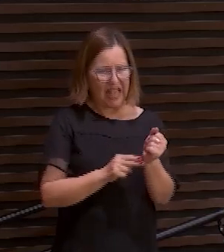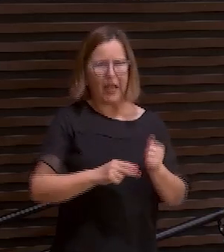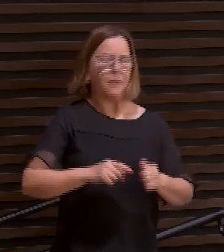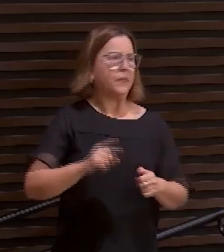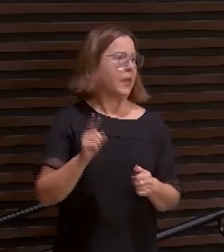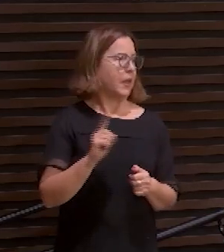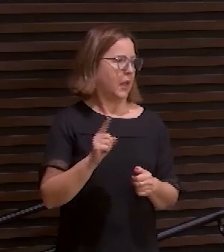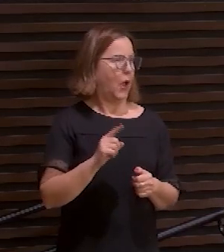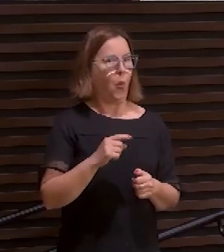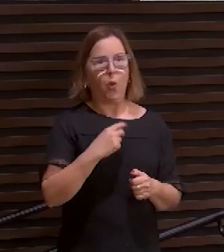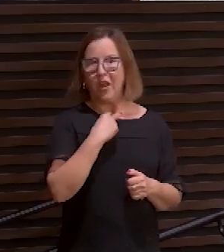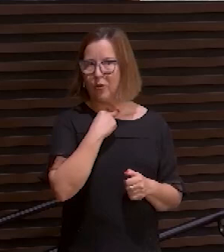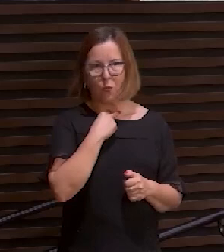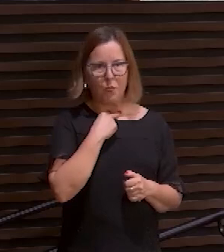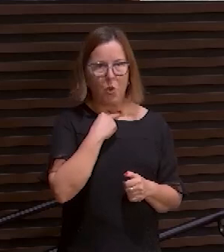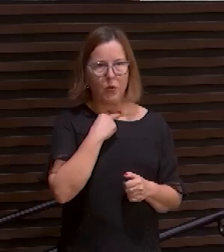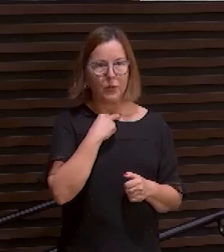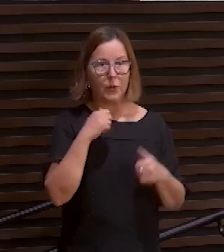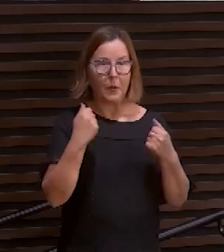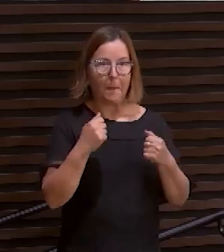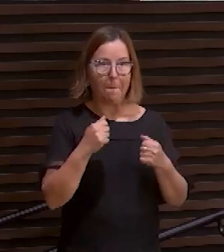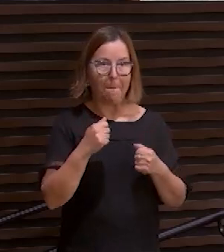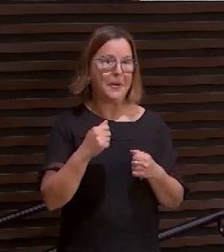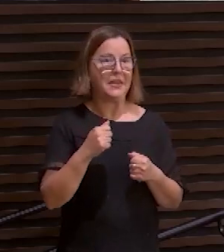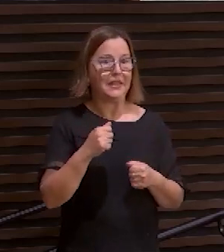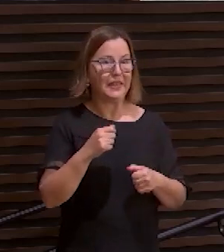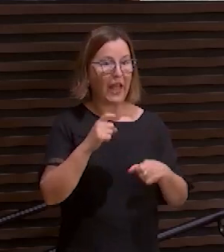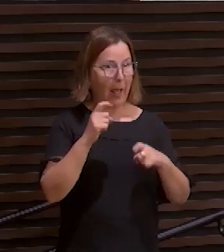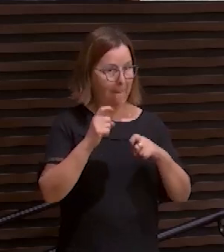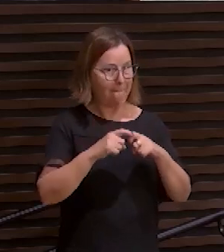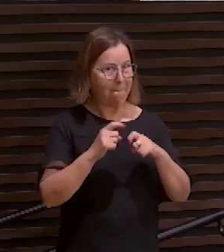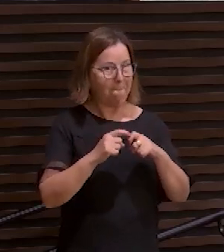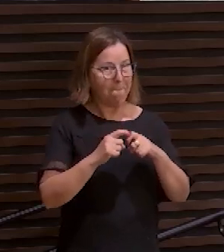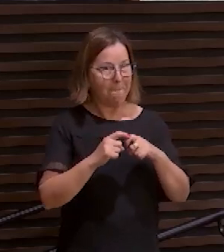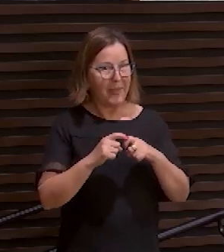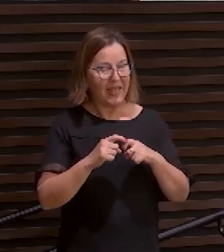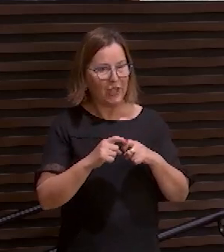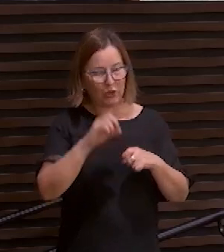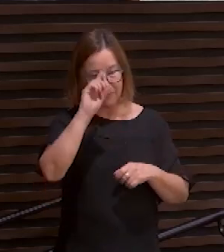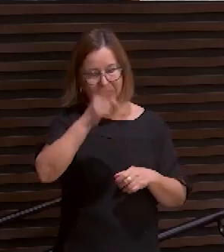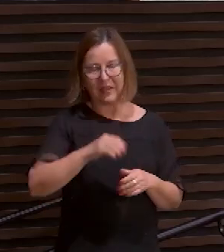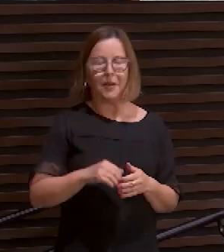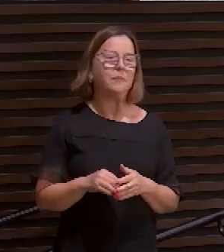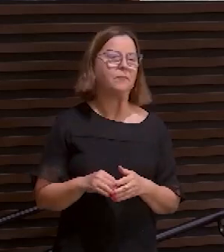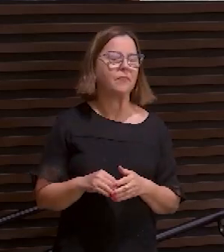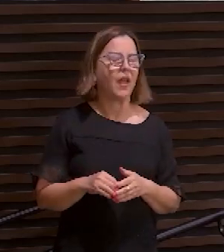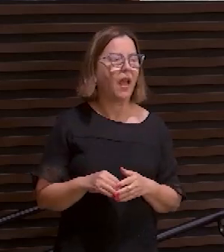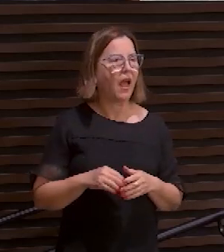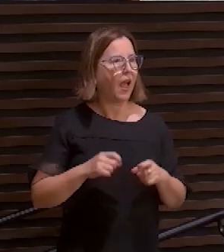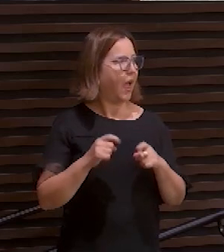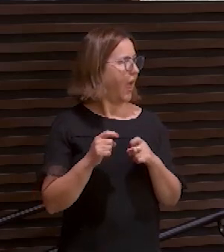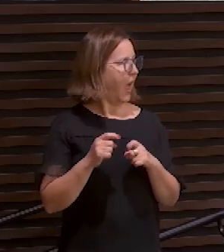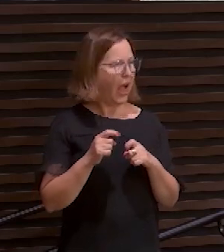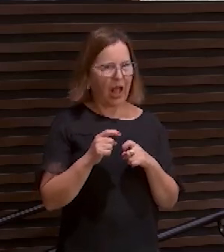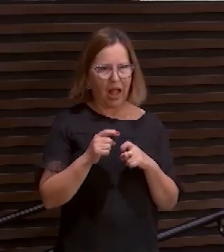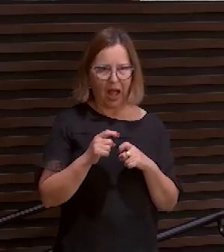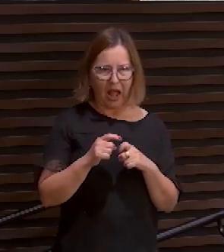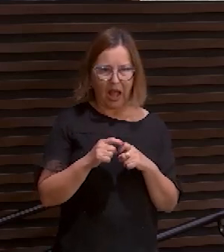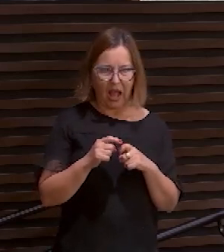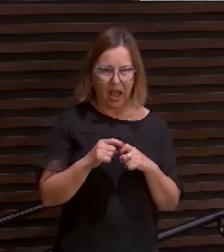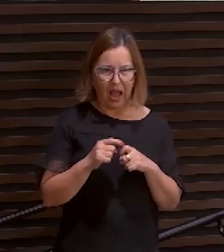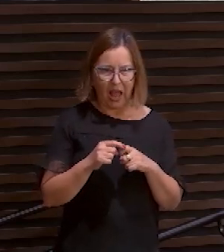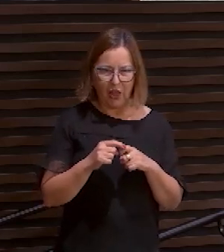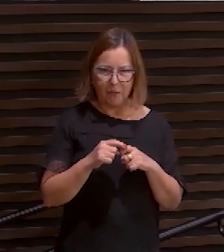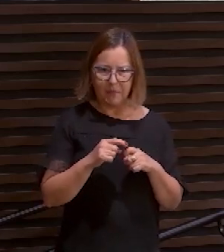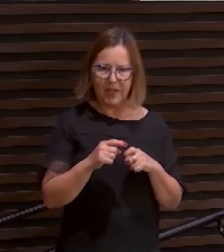se responsabiliza? Porque ela estava toda contida. Eu disse: eu não. Quem libertou ela se